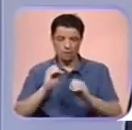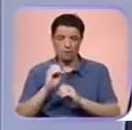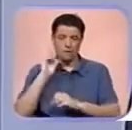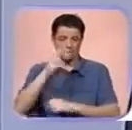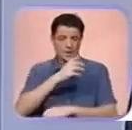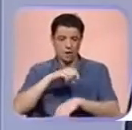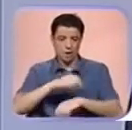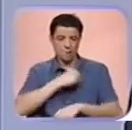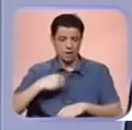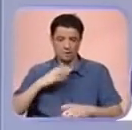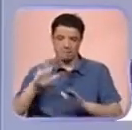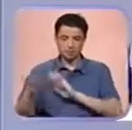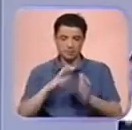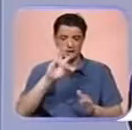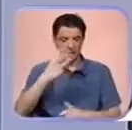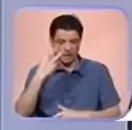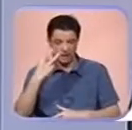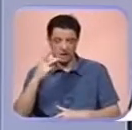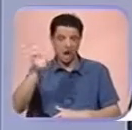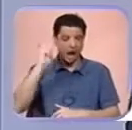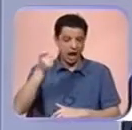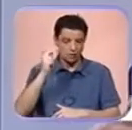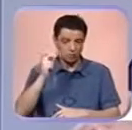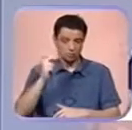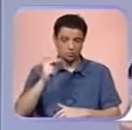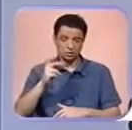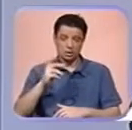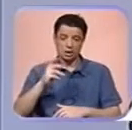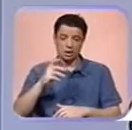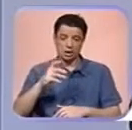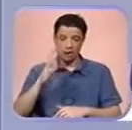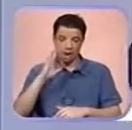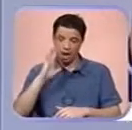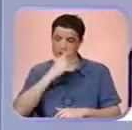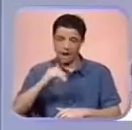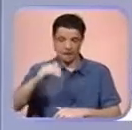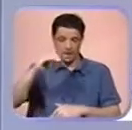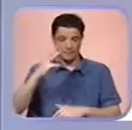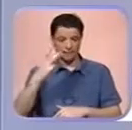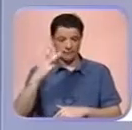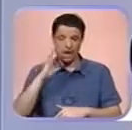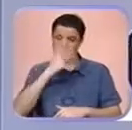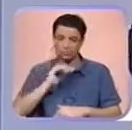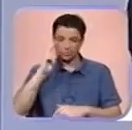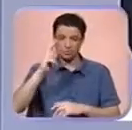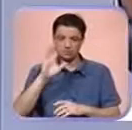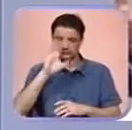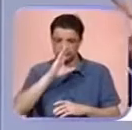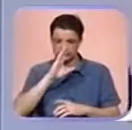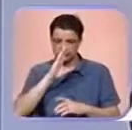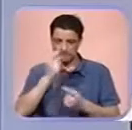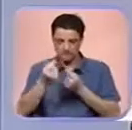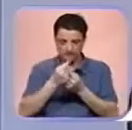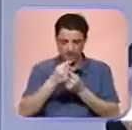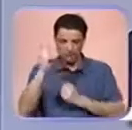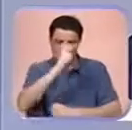oftalmologista aos 3 anos, por exemplo, e depois anos. Aos 6 entrar numa escola. Mas se for perante uma suspeita que ela esfrega os olhos, aproxima-se muito da